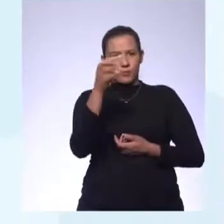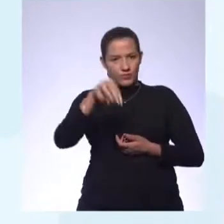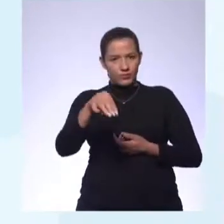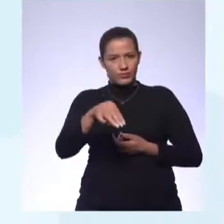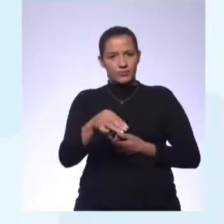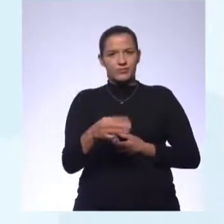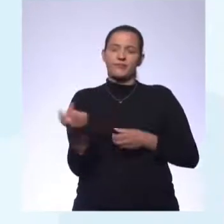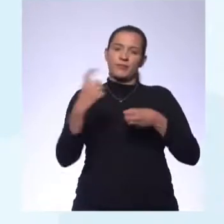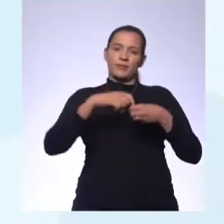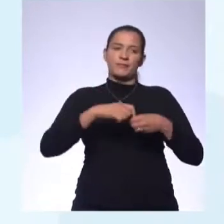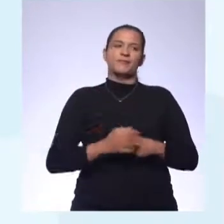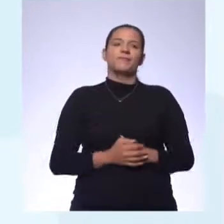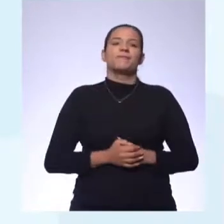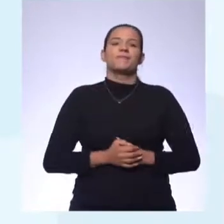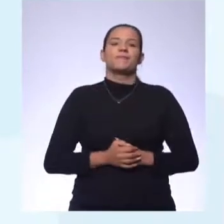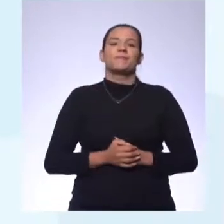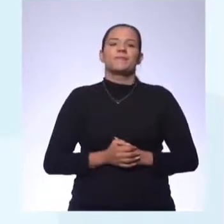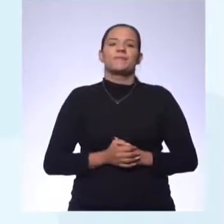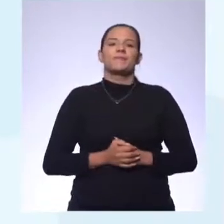já voltamos.